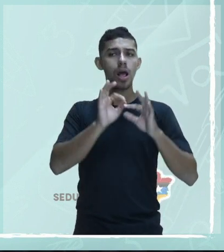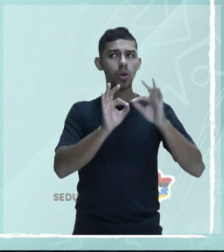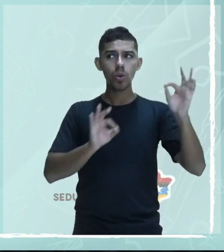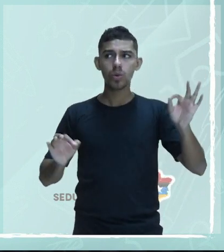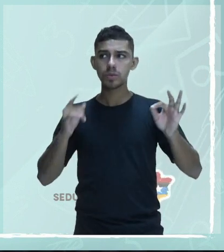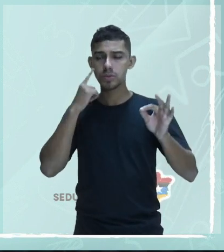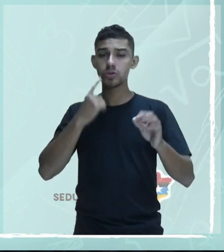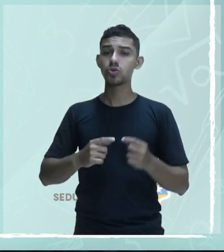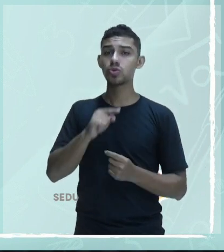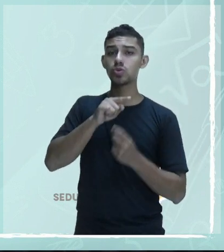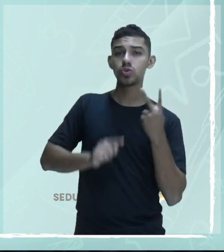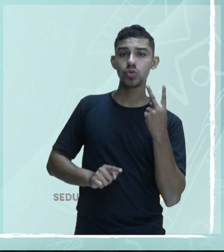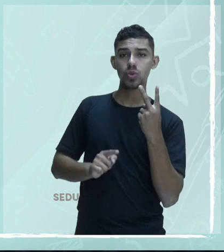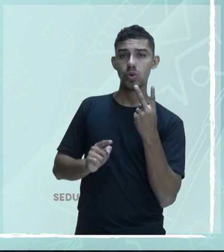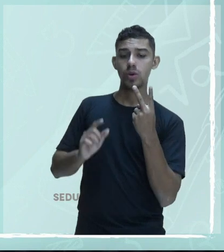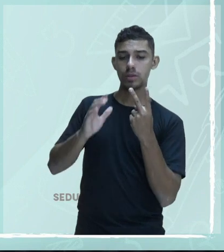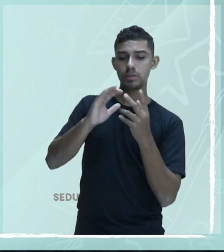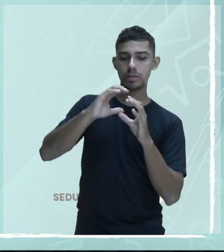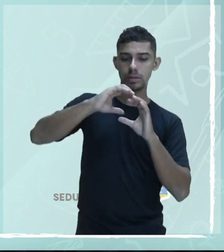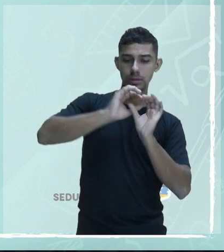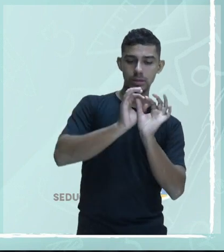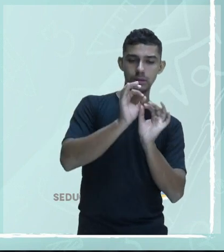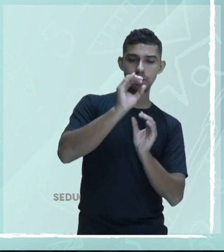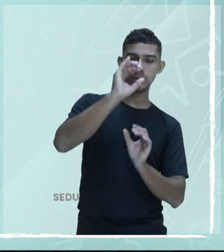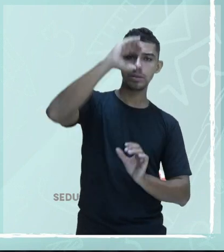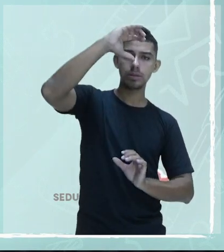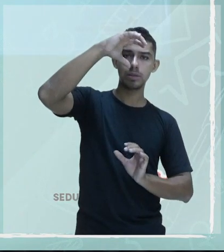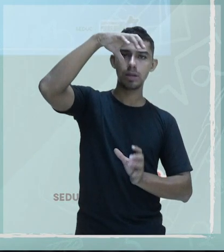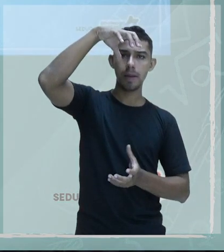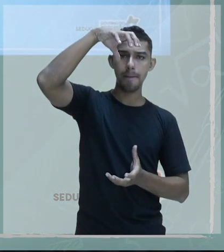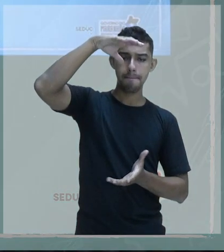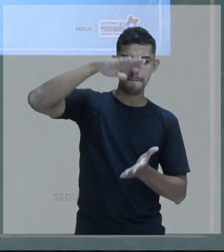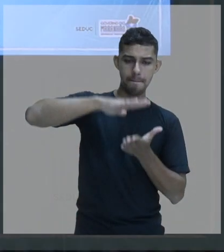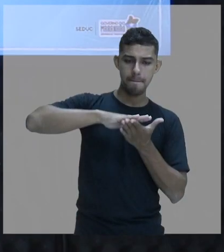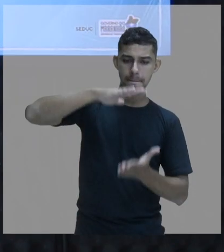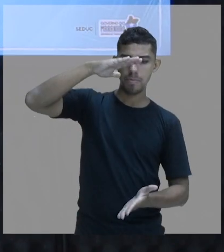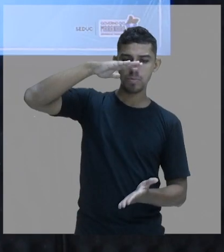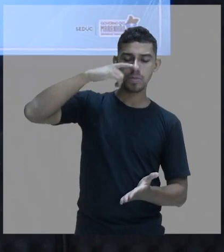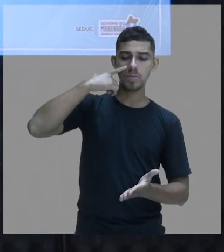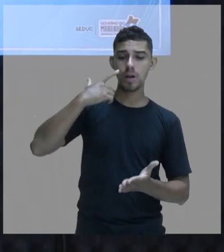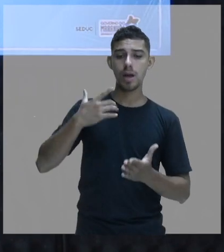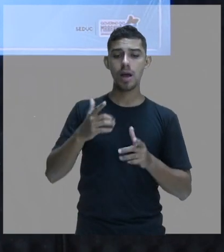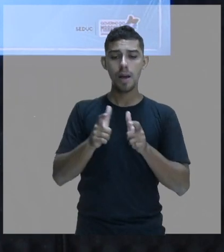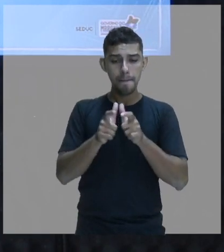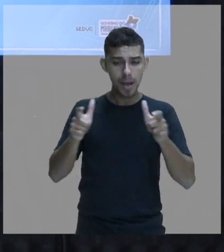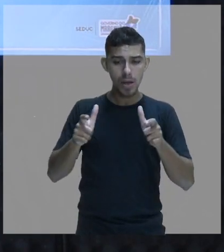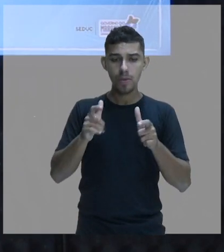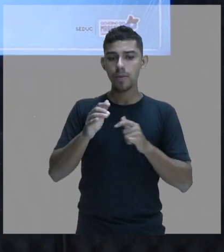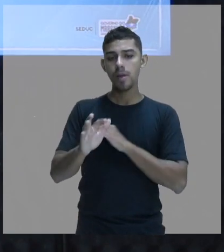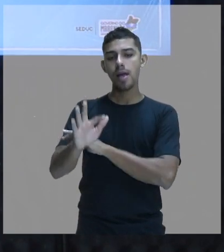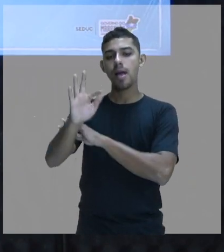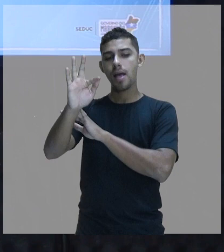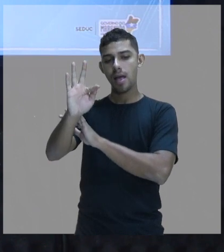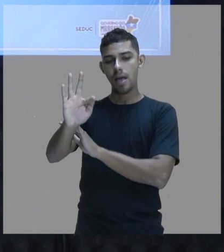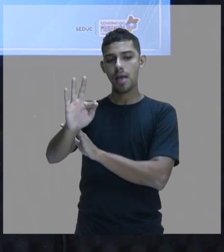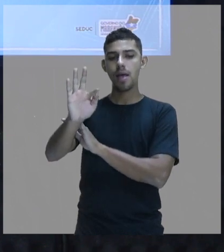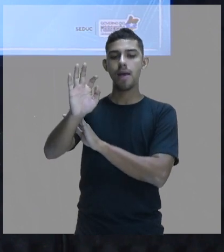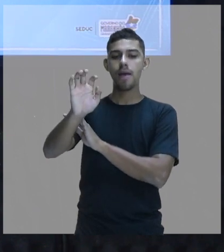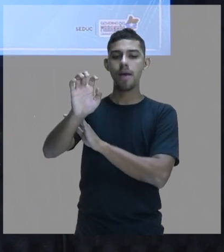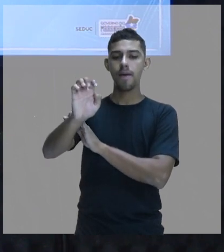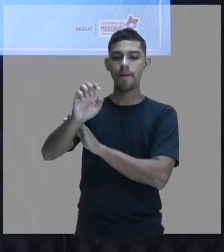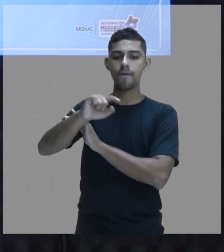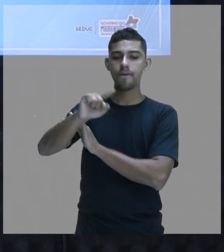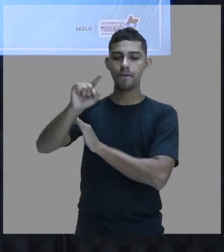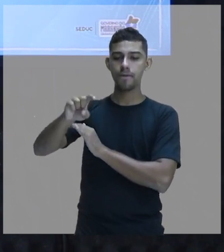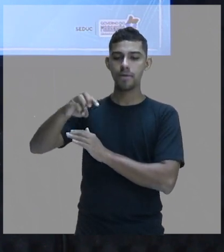com duas extremidades. São ossos que têm o seu comprimento maior que a largura. O exemplo é o fêmur, o